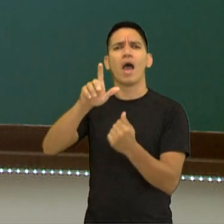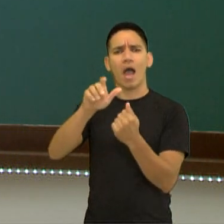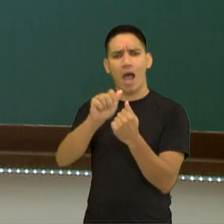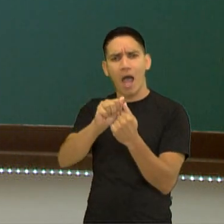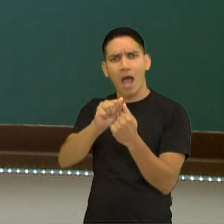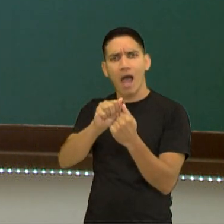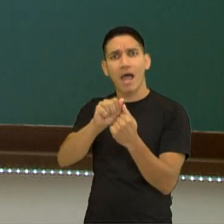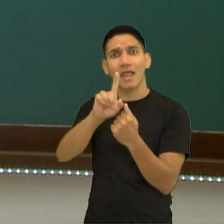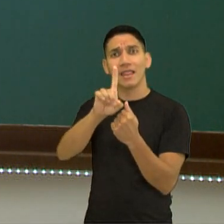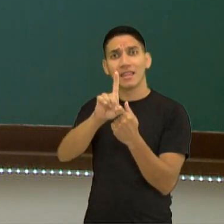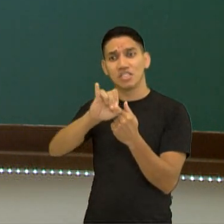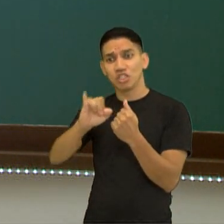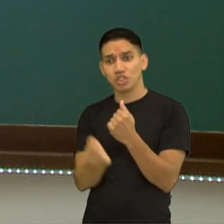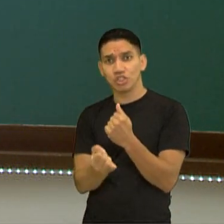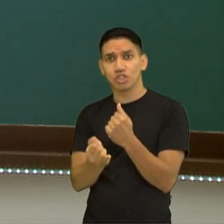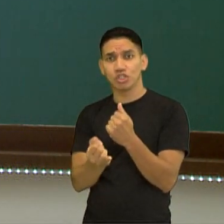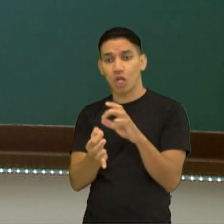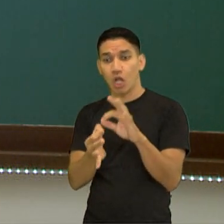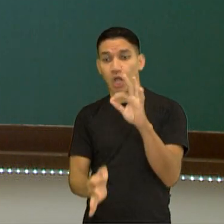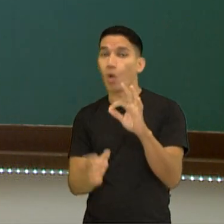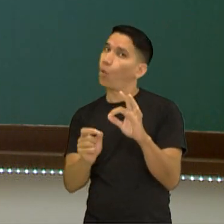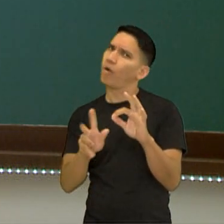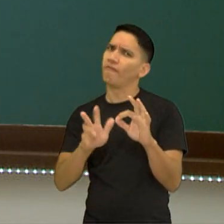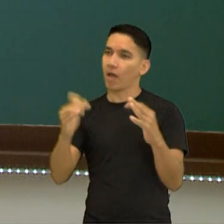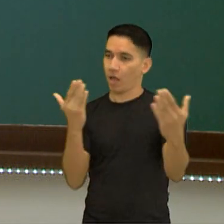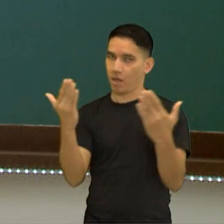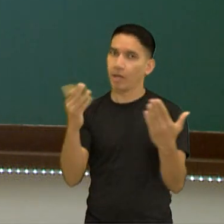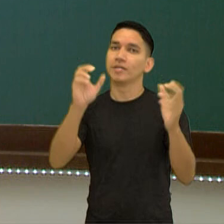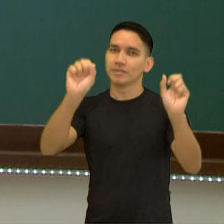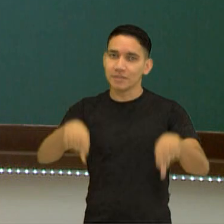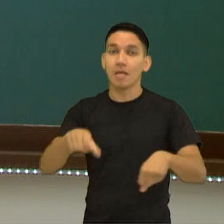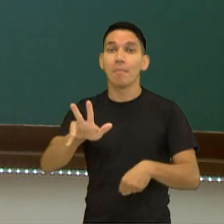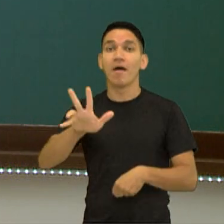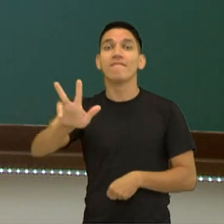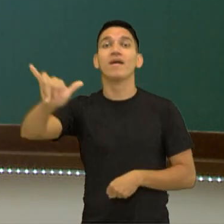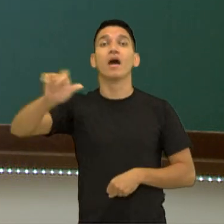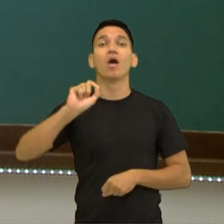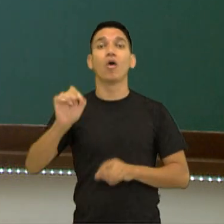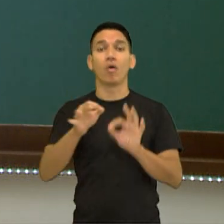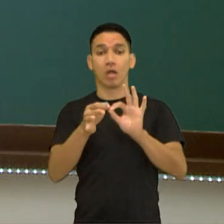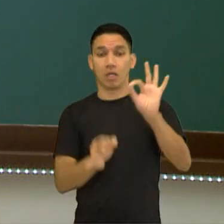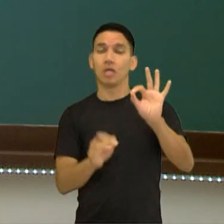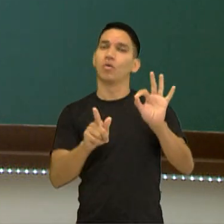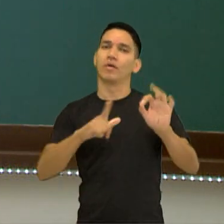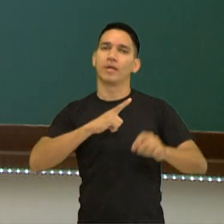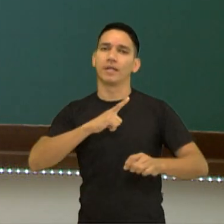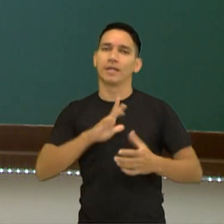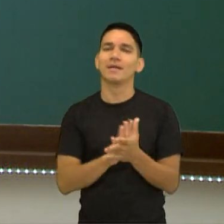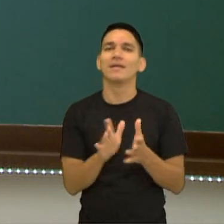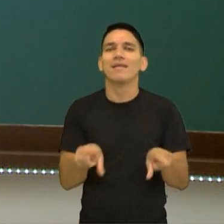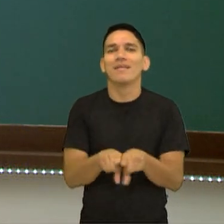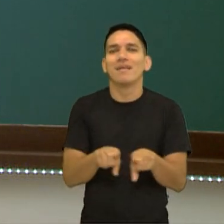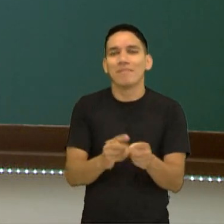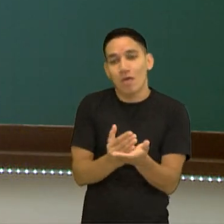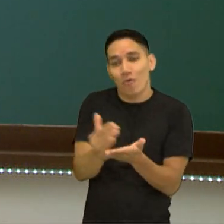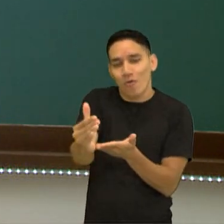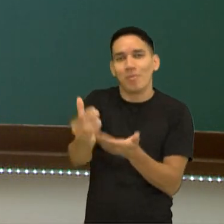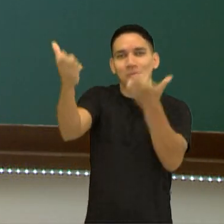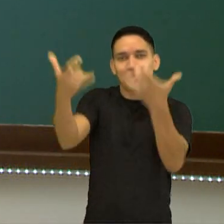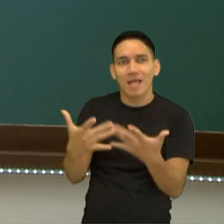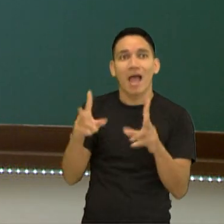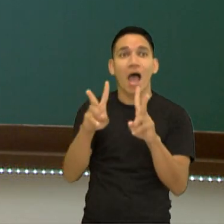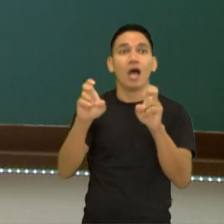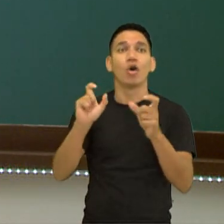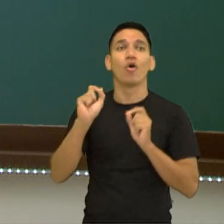Então o foco aqui, vamos comparar? Vamos, mas o foco vai estar nos adjetivos longos e vamos começar a falar um pouco sobre o grau